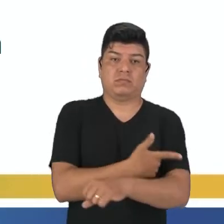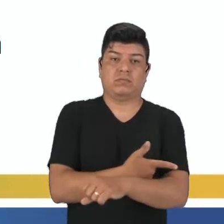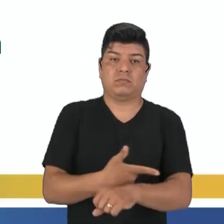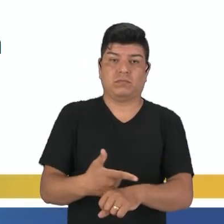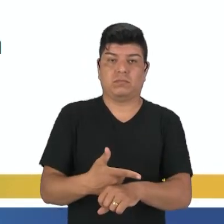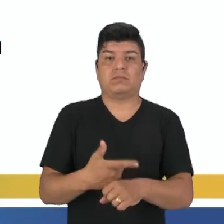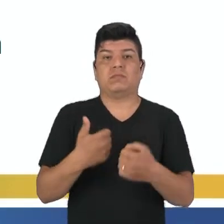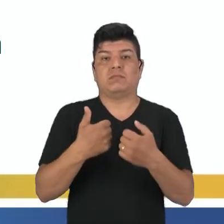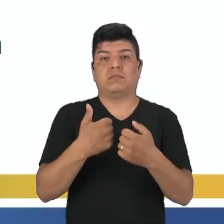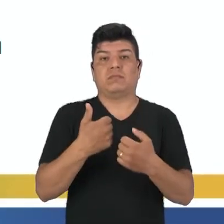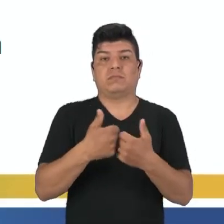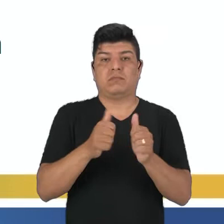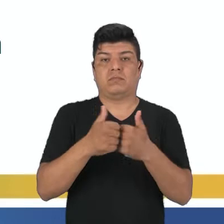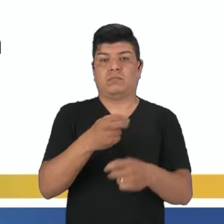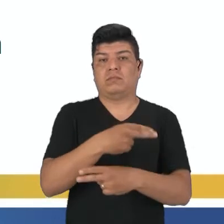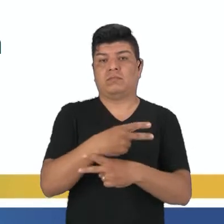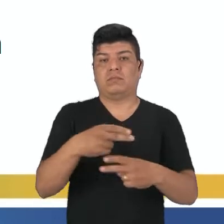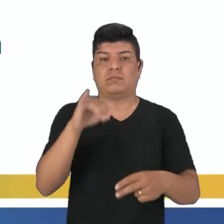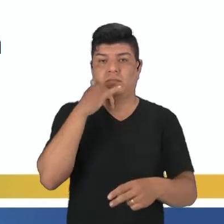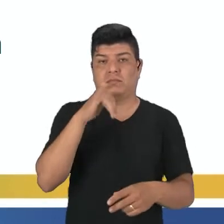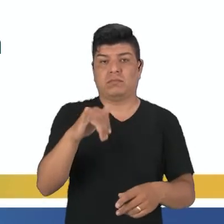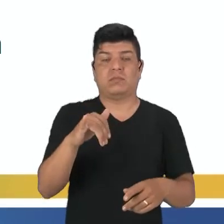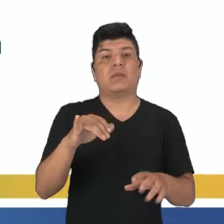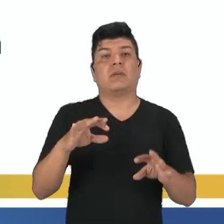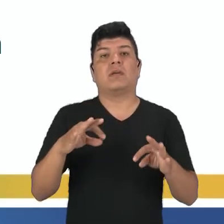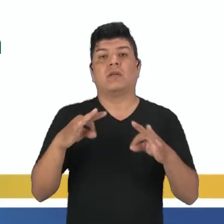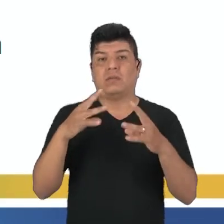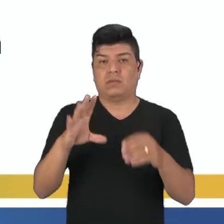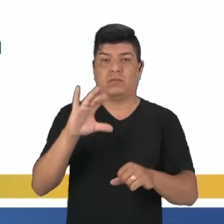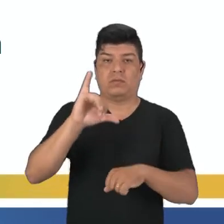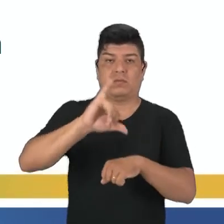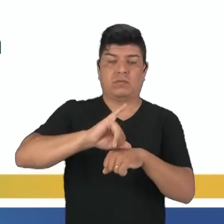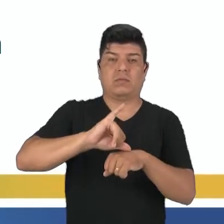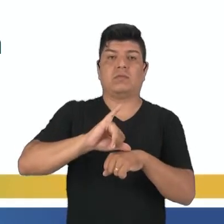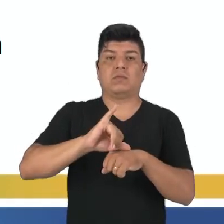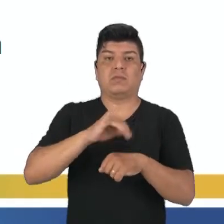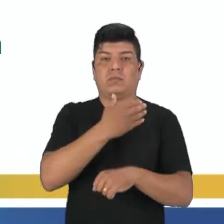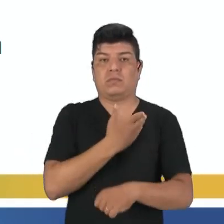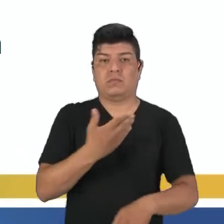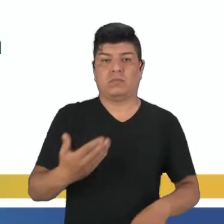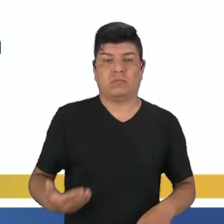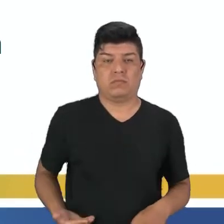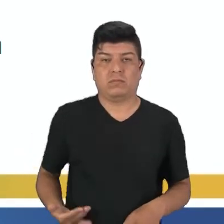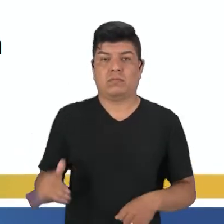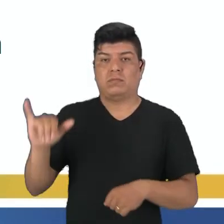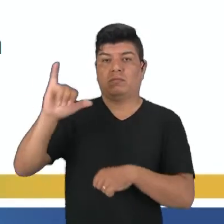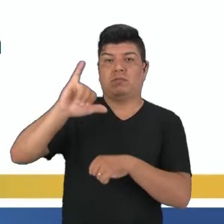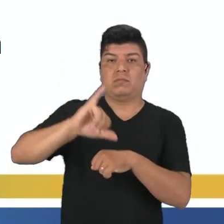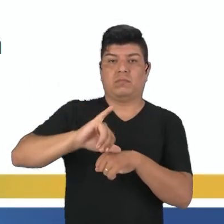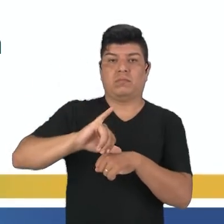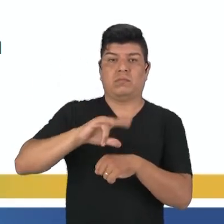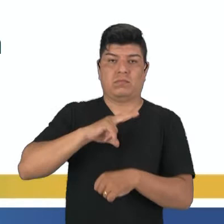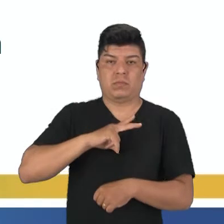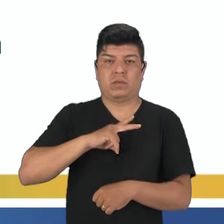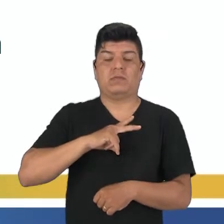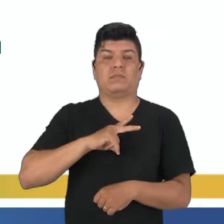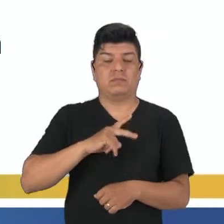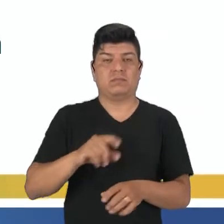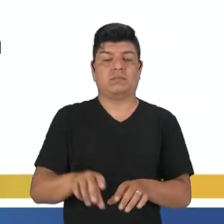educação, transporte e energia. Nesse processo, tanto a capital pública quanto a capital